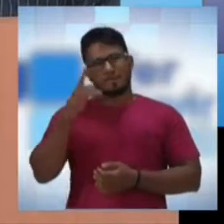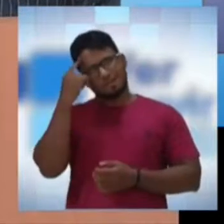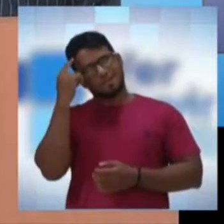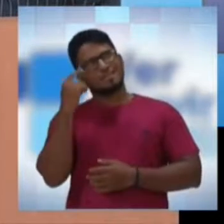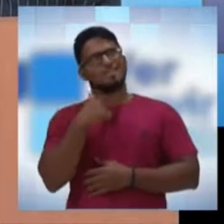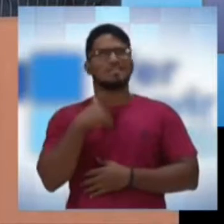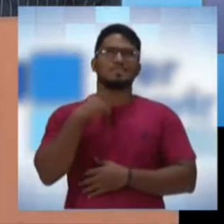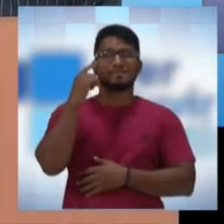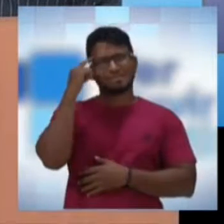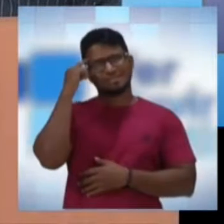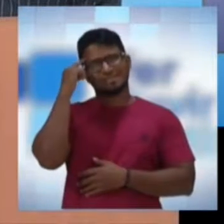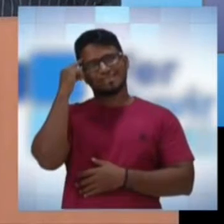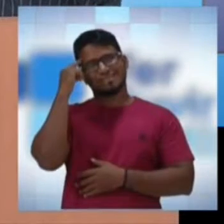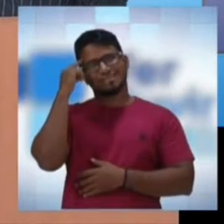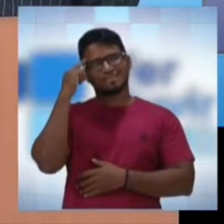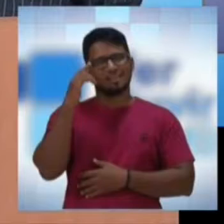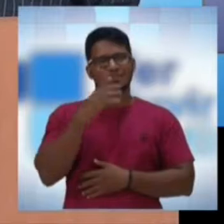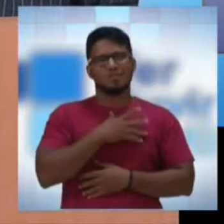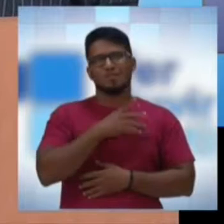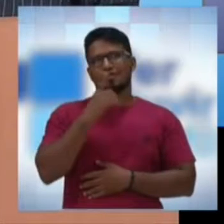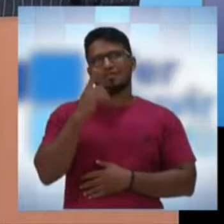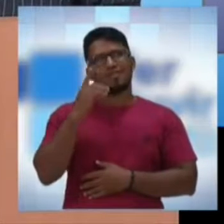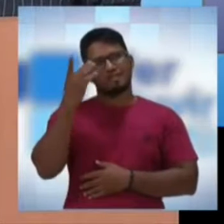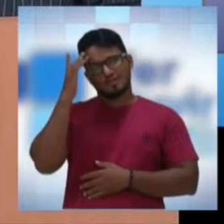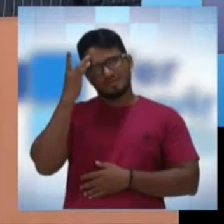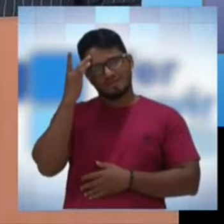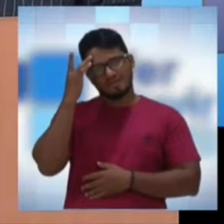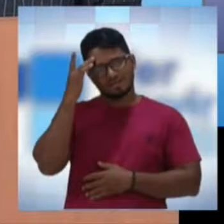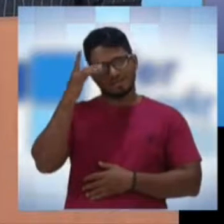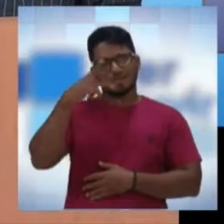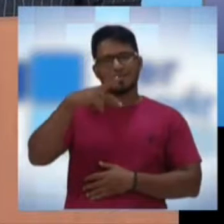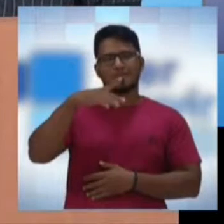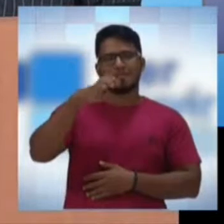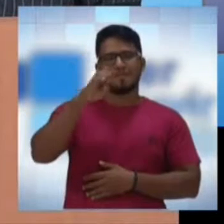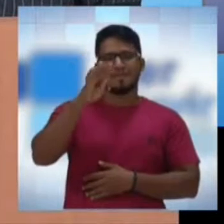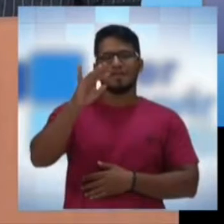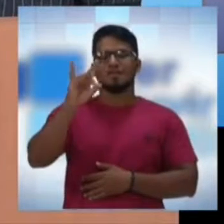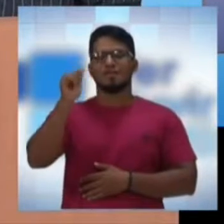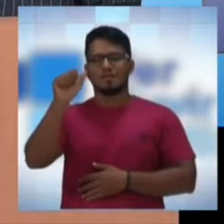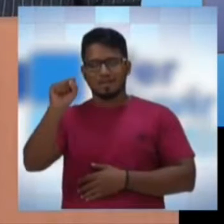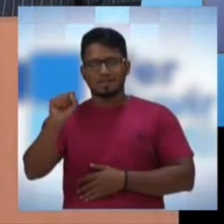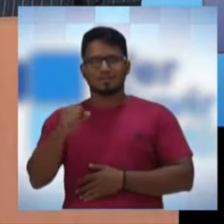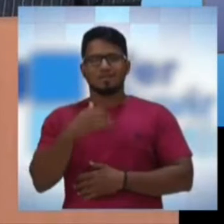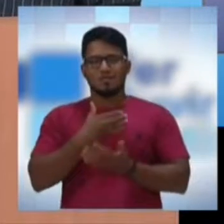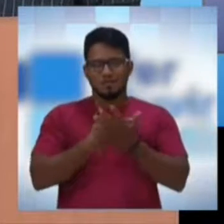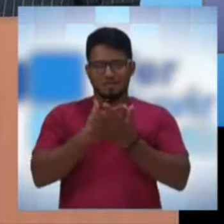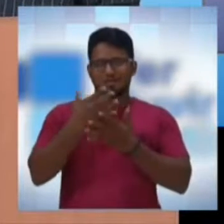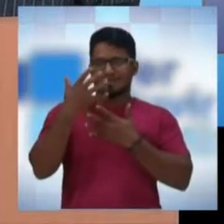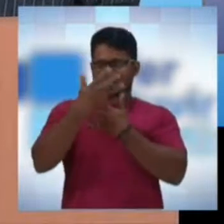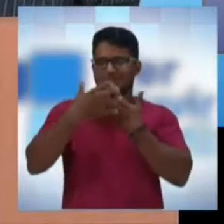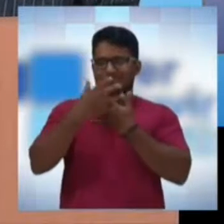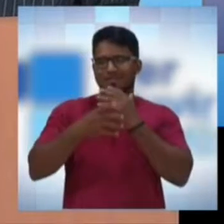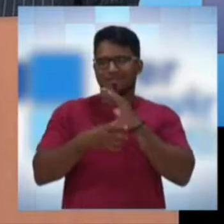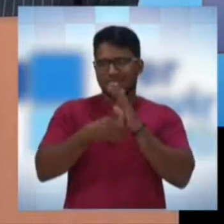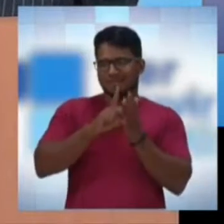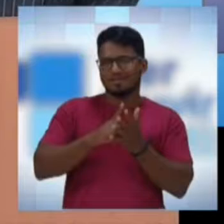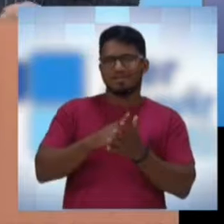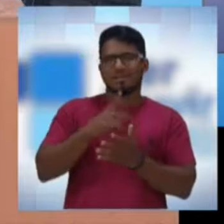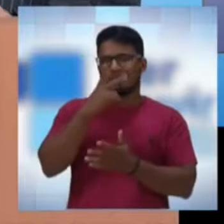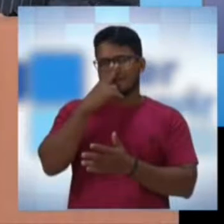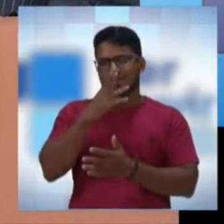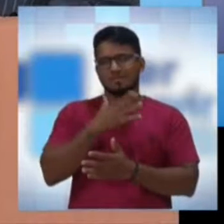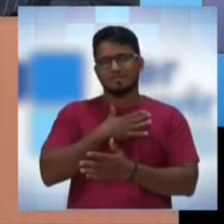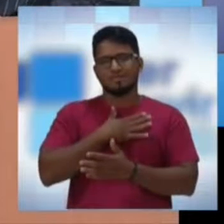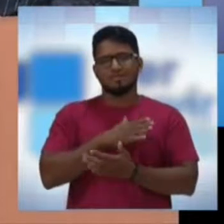Eita, uma música que parece comigo? Ah. Ai, meu Deus. Acho que essa Pétalas... que eu comecei a cantar. Acho